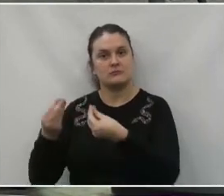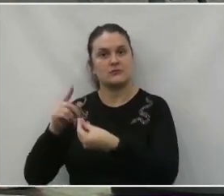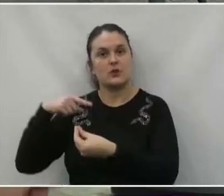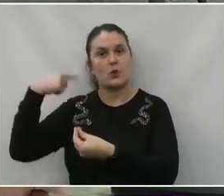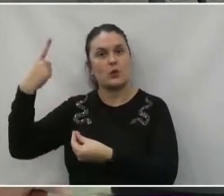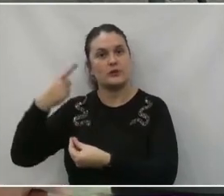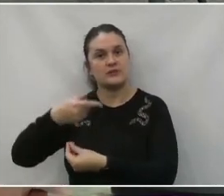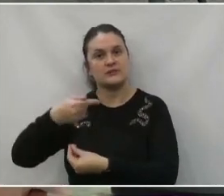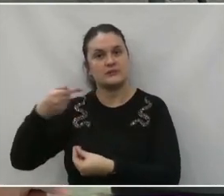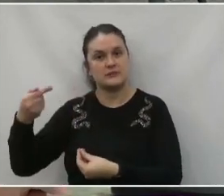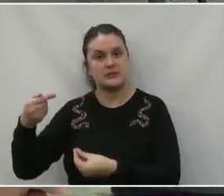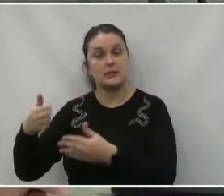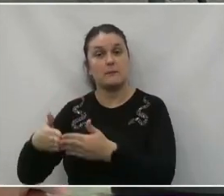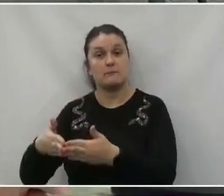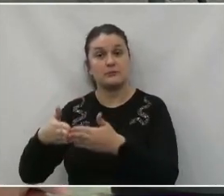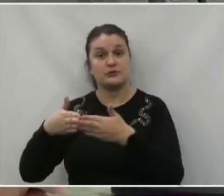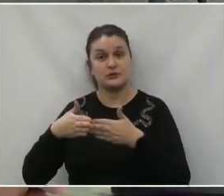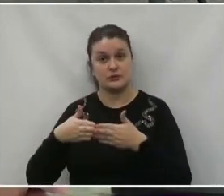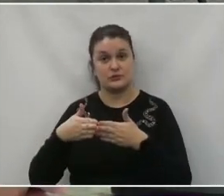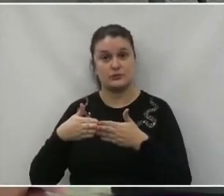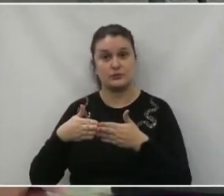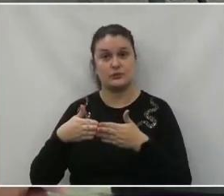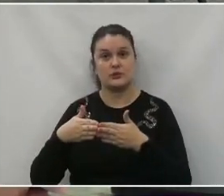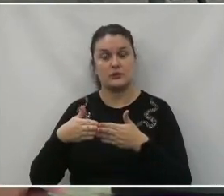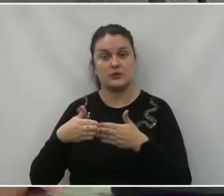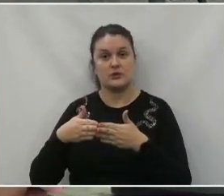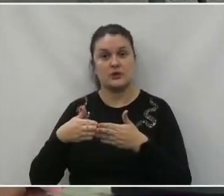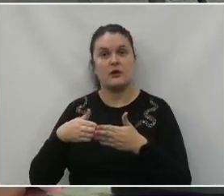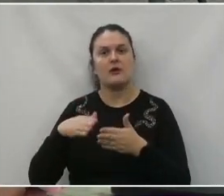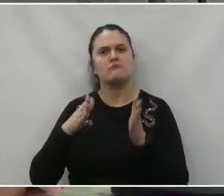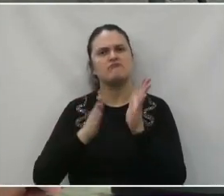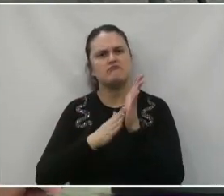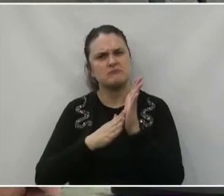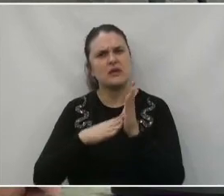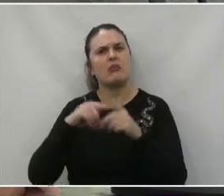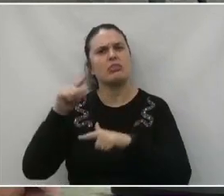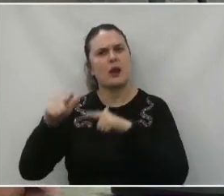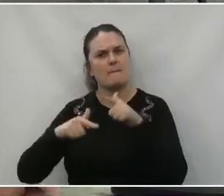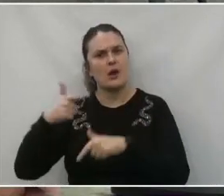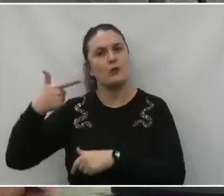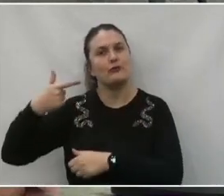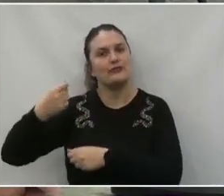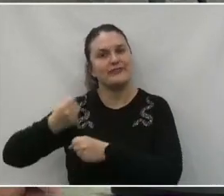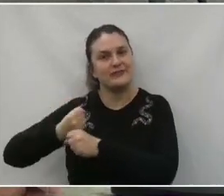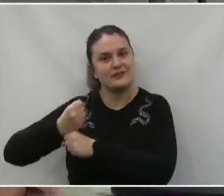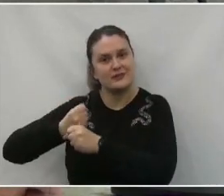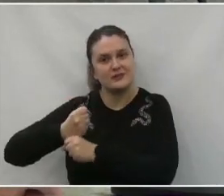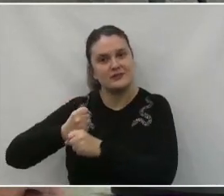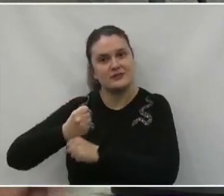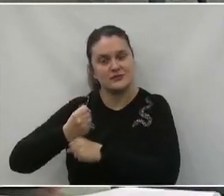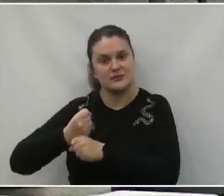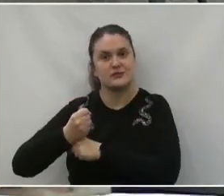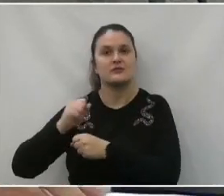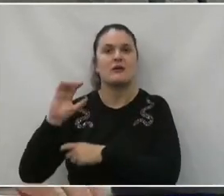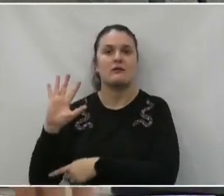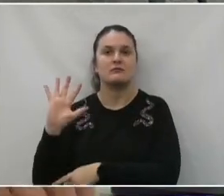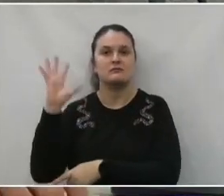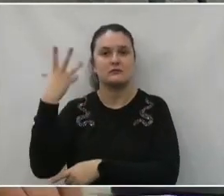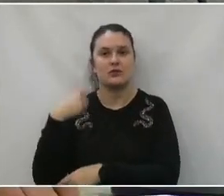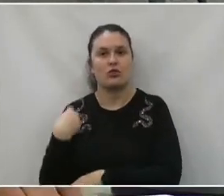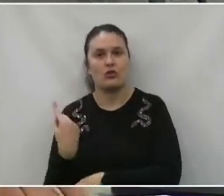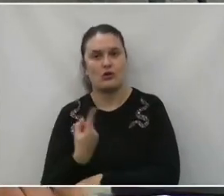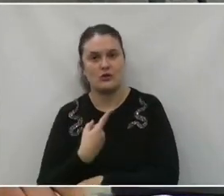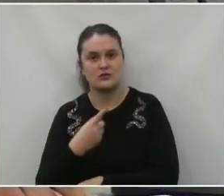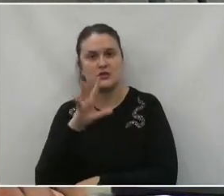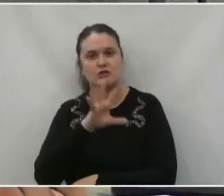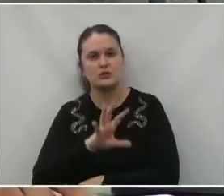semana um requerimento enaltecendo esse trabalho de 20 anos que acontece na nossa